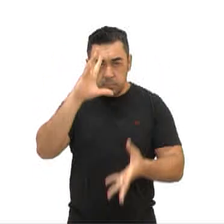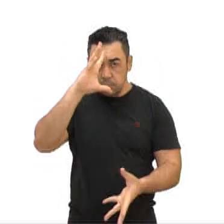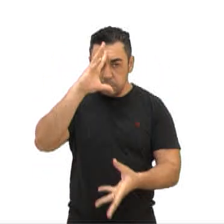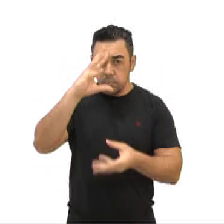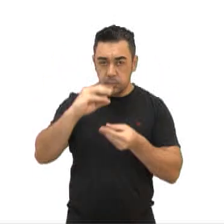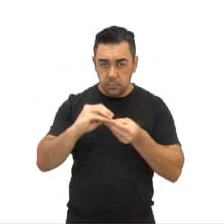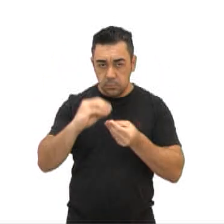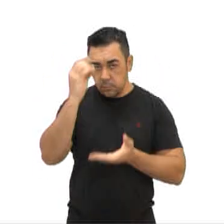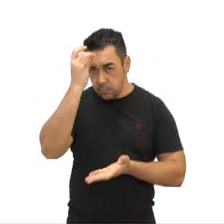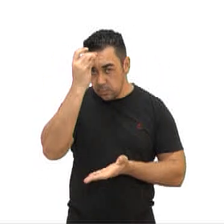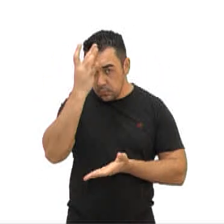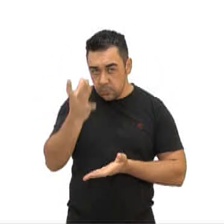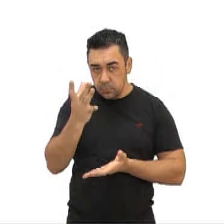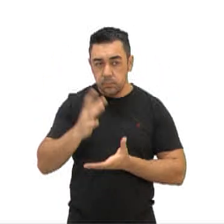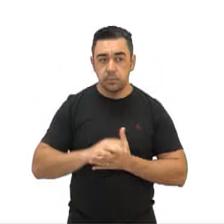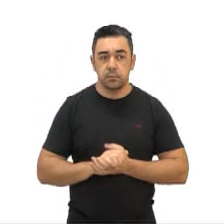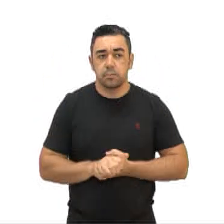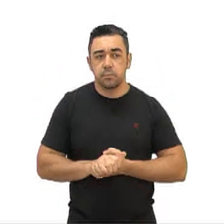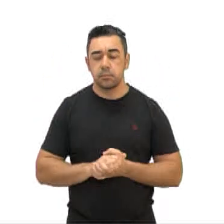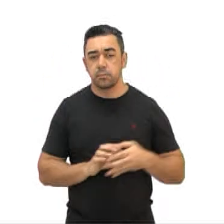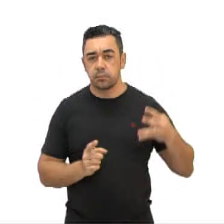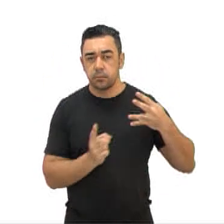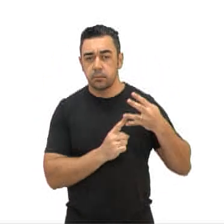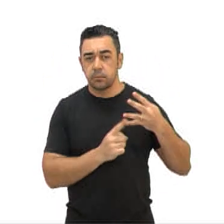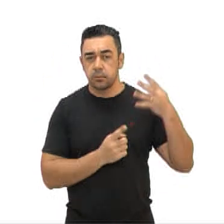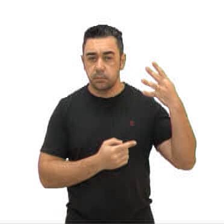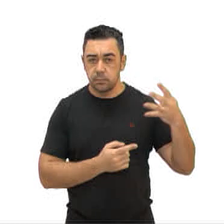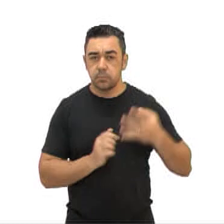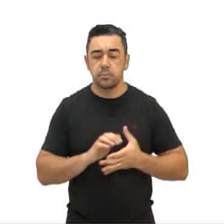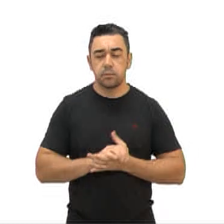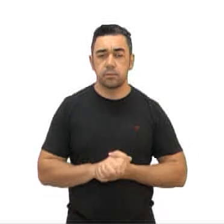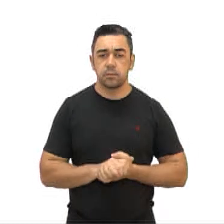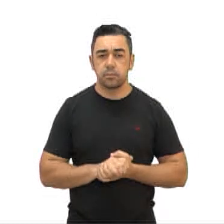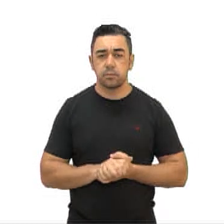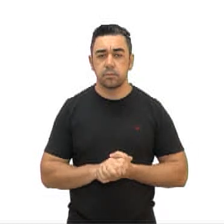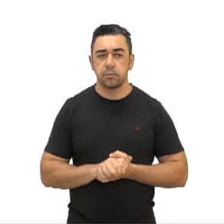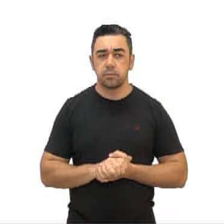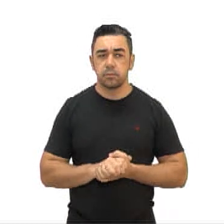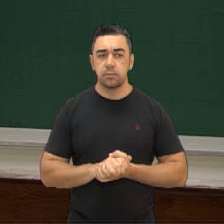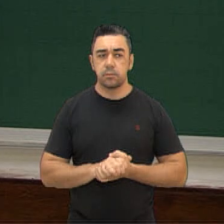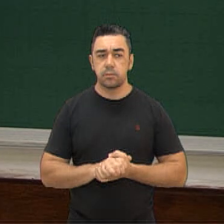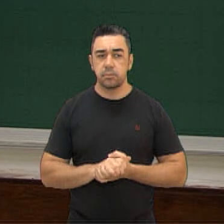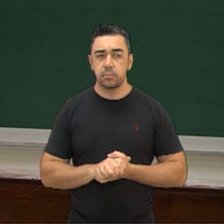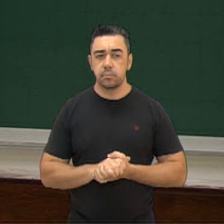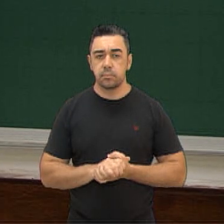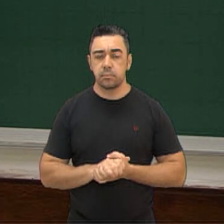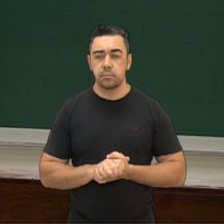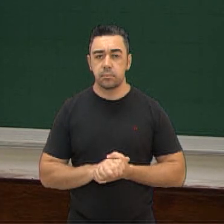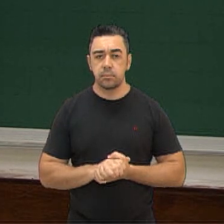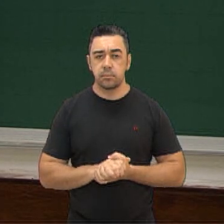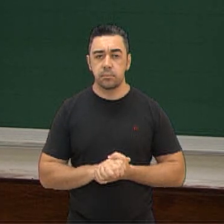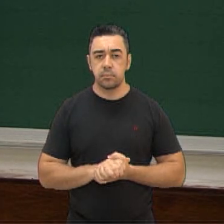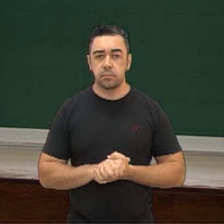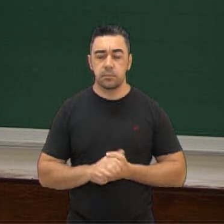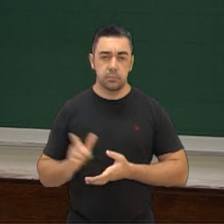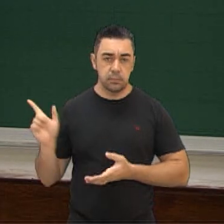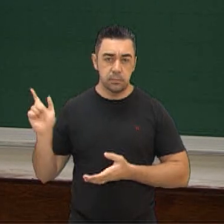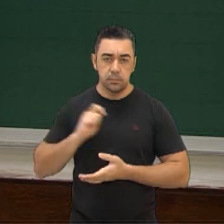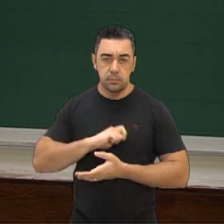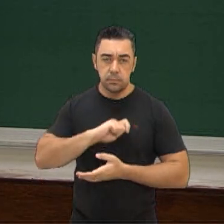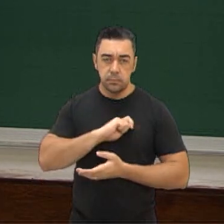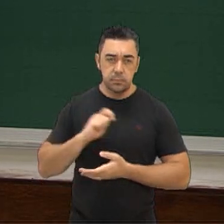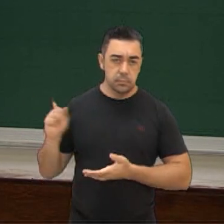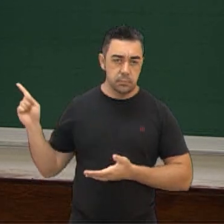com bastante facilidade. E número 4 aqui das características, veracidade. Deve reflejar lo que